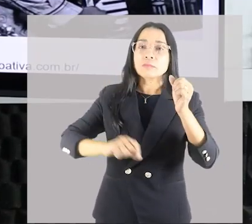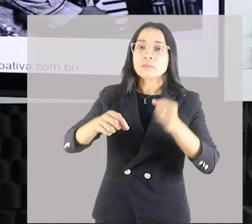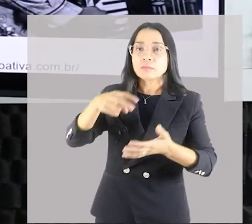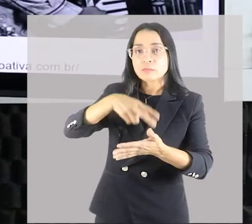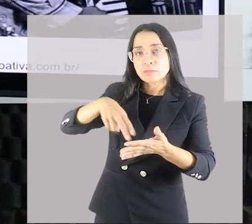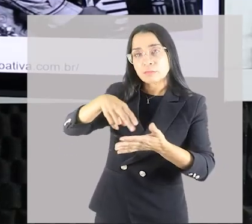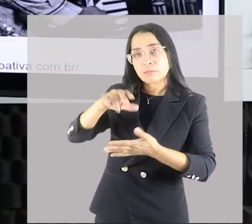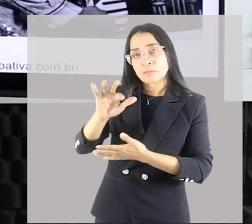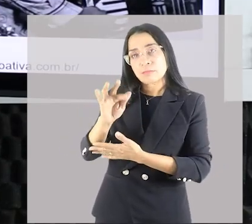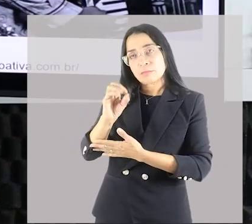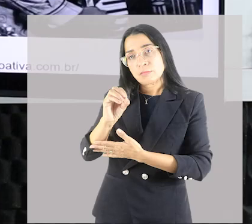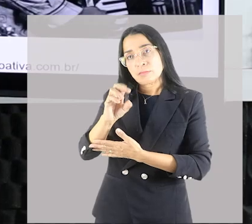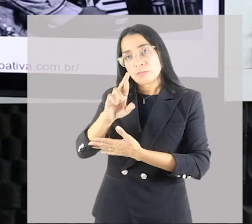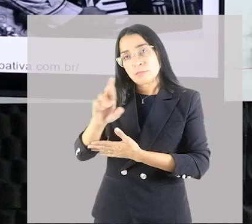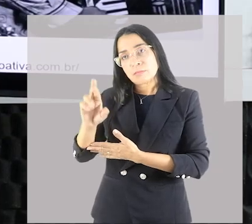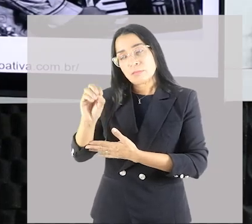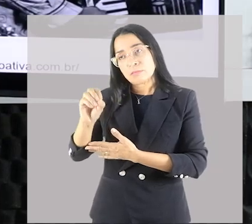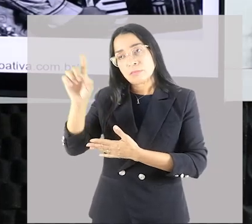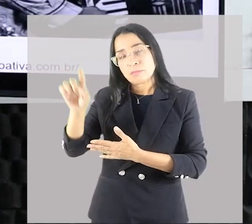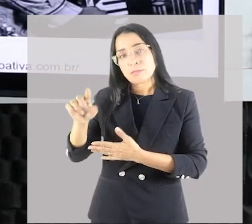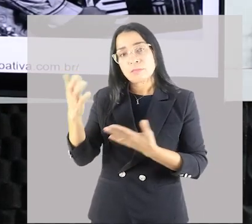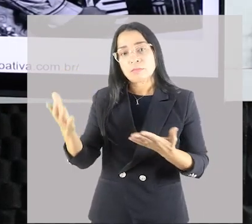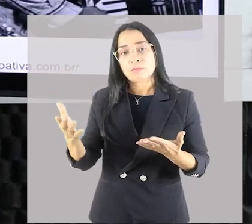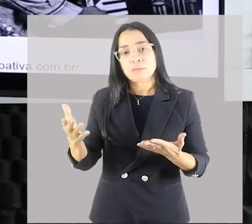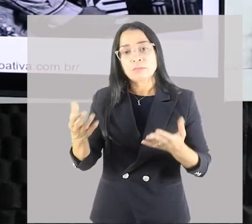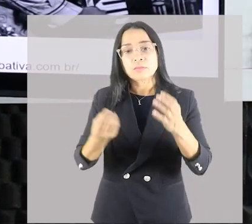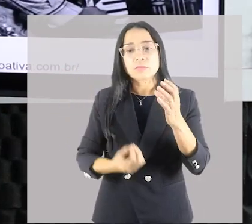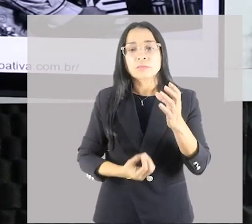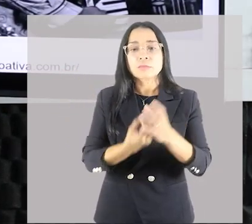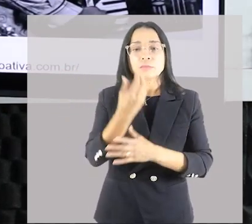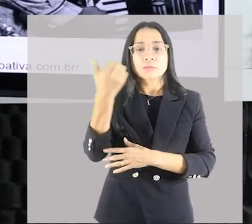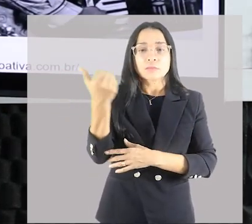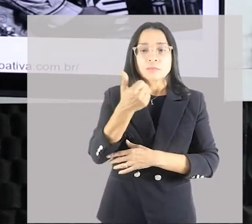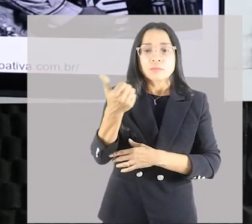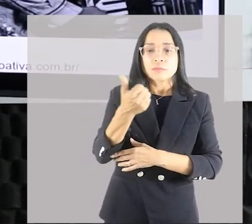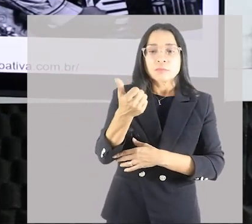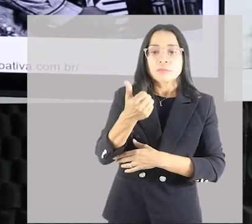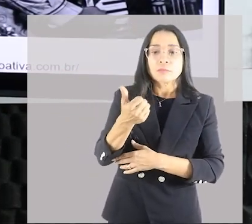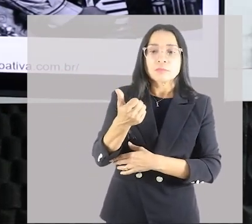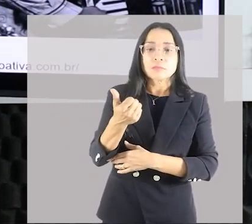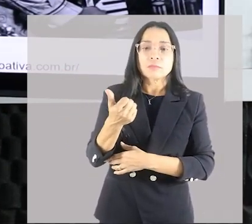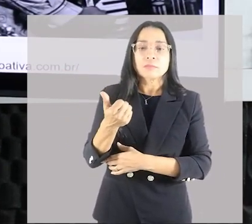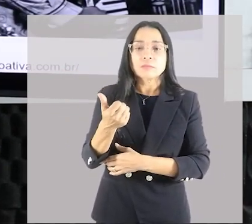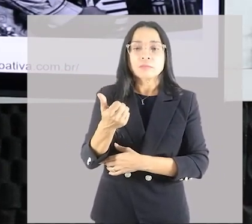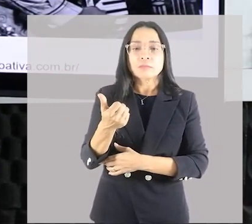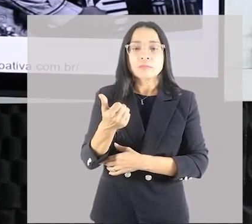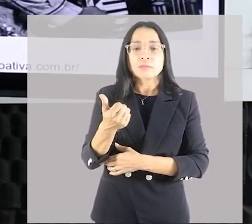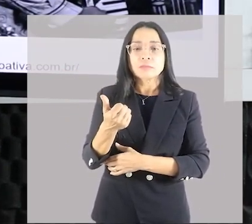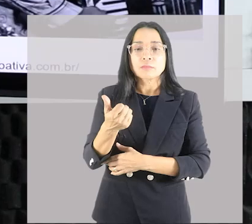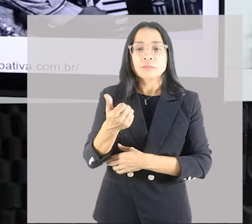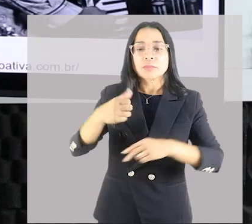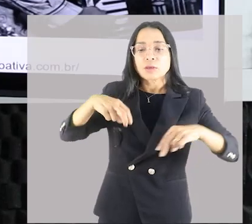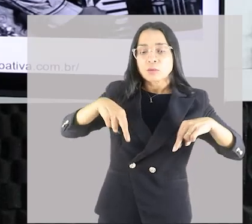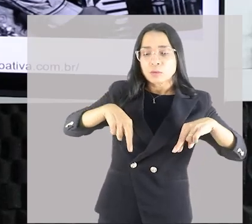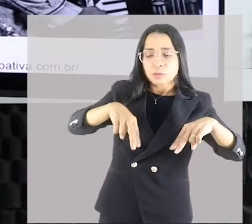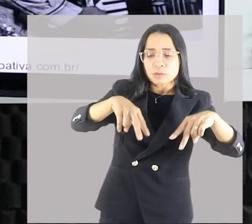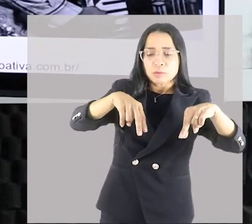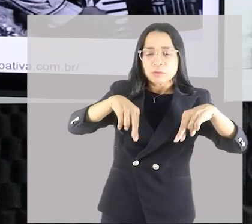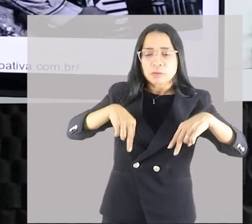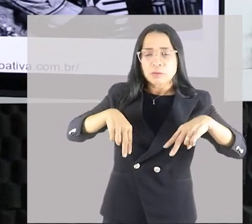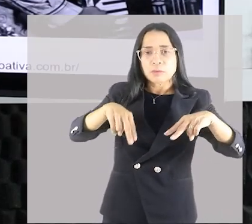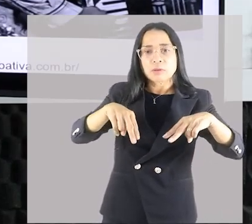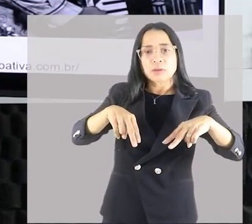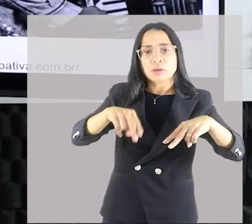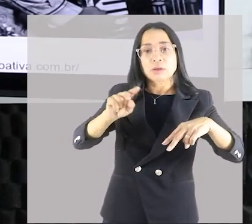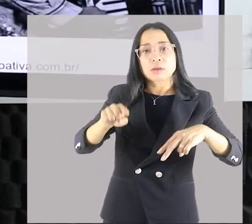forró, tá? Originalmente, de uma forma mais cadenciada, 2 passinhos para lá, 2 passinhos para cá,